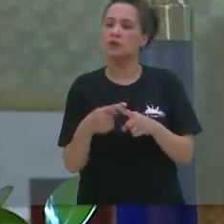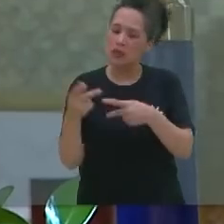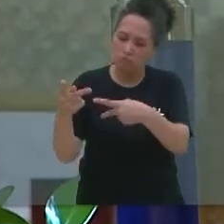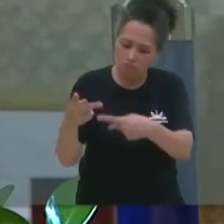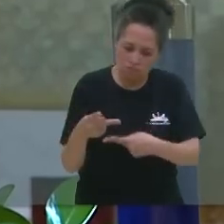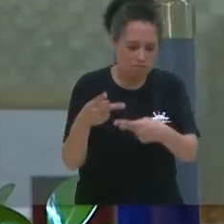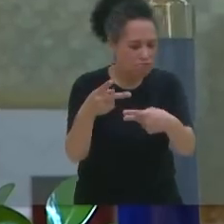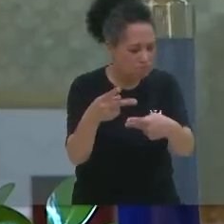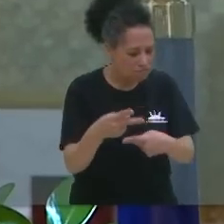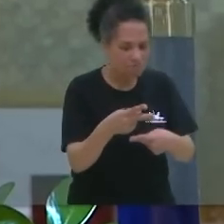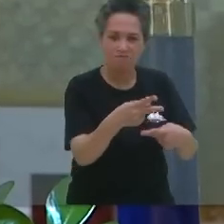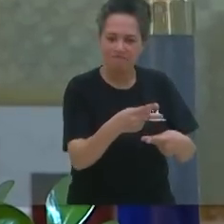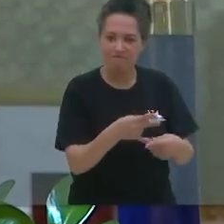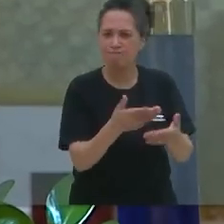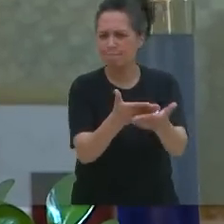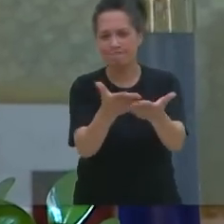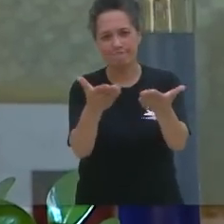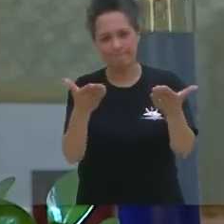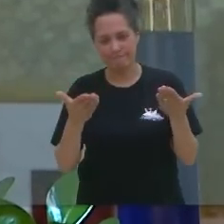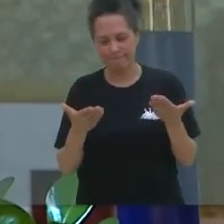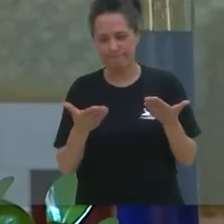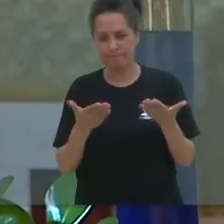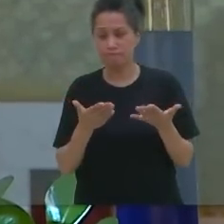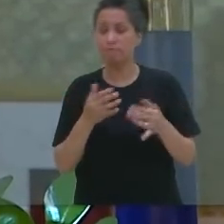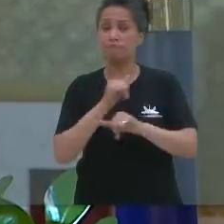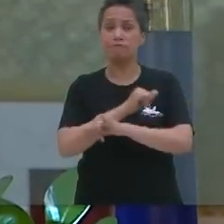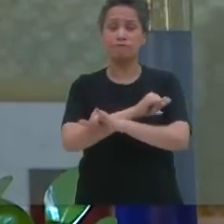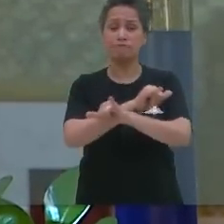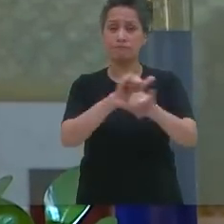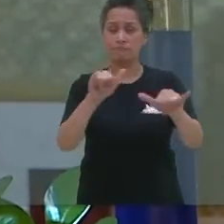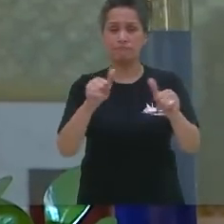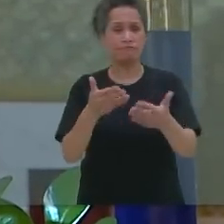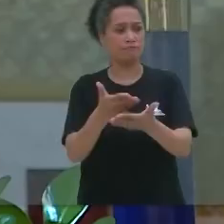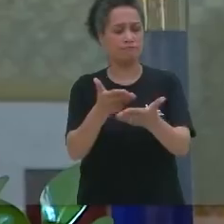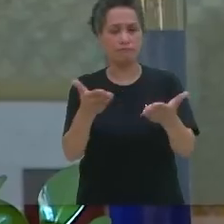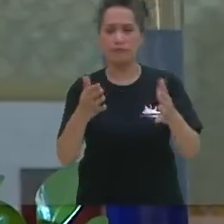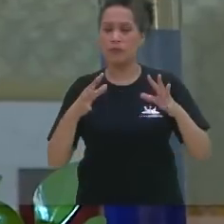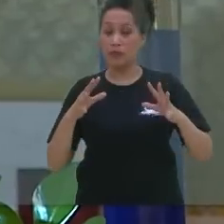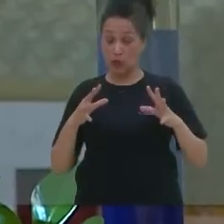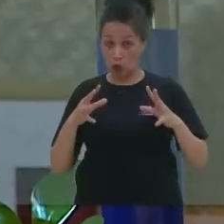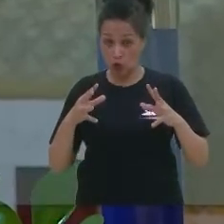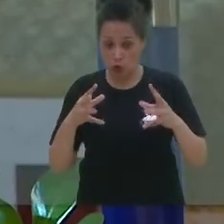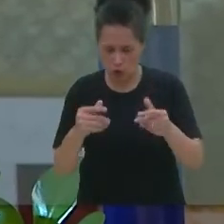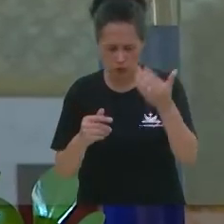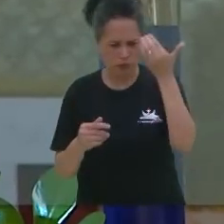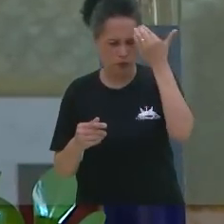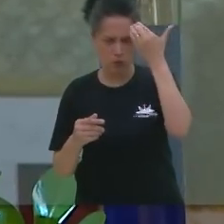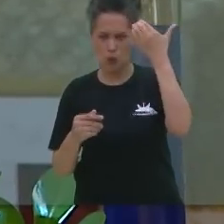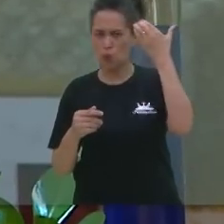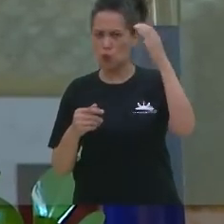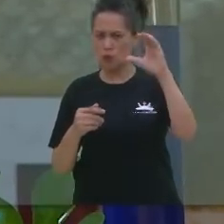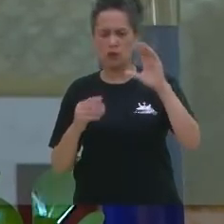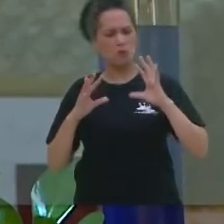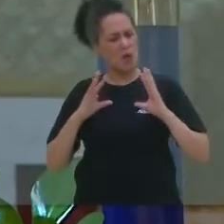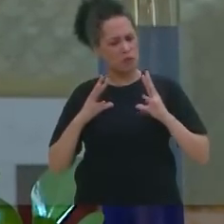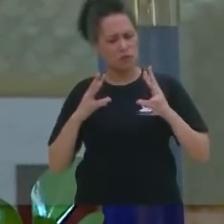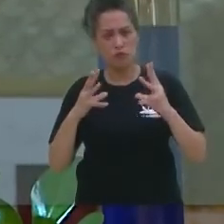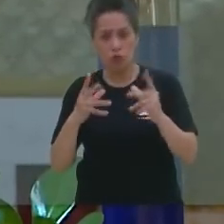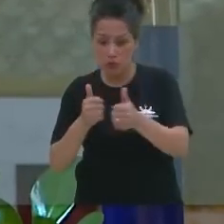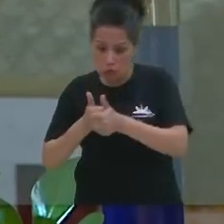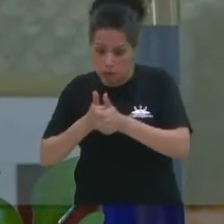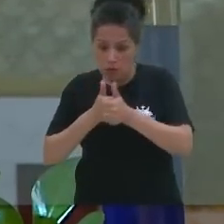convidamos, para dizer a toda Curitiba e todos que nos acompanham pela